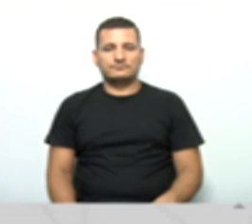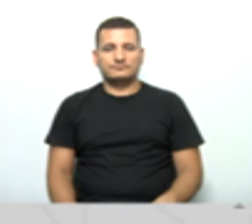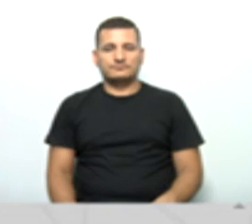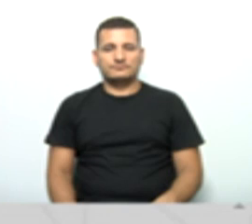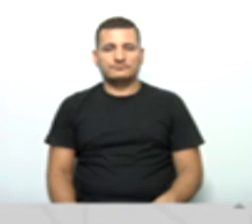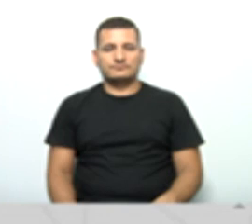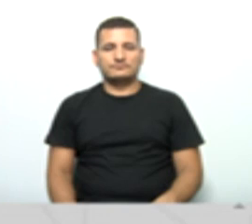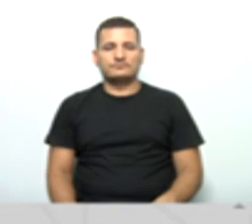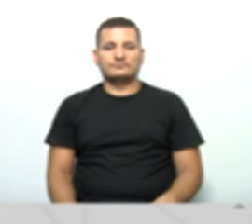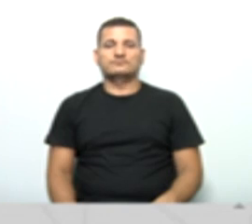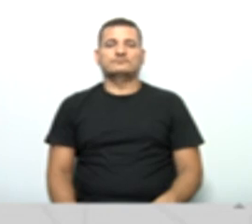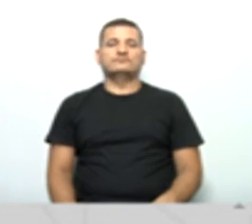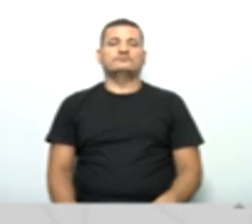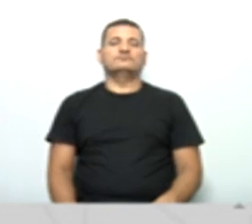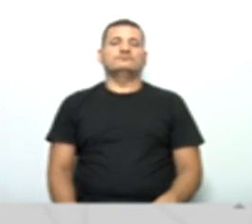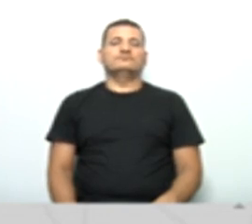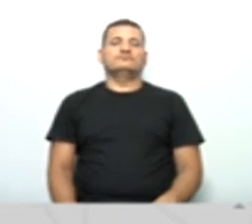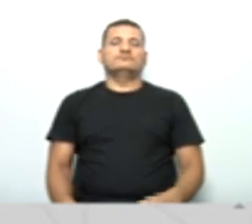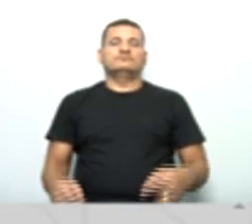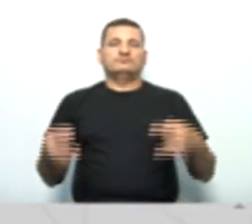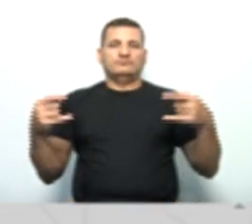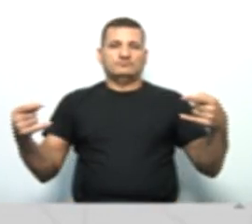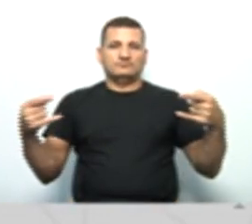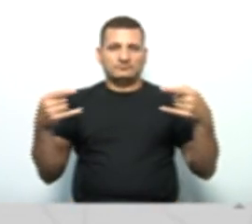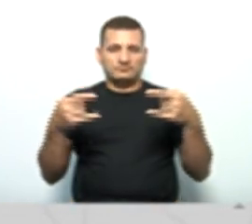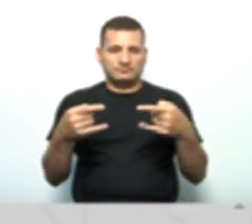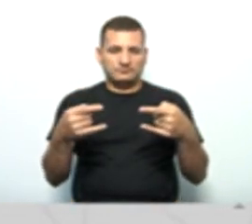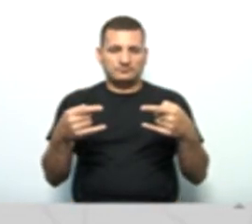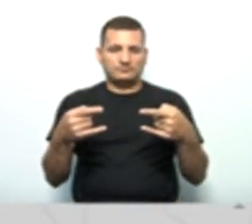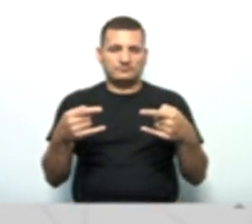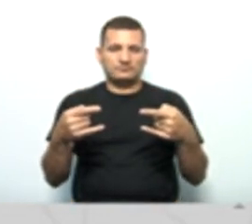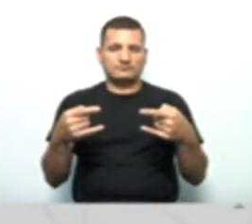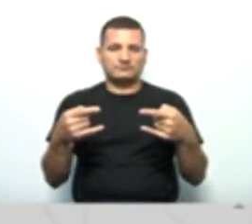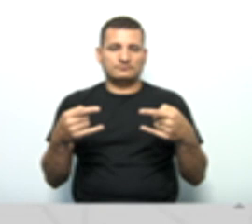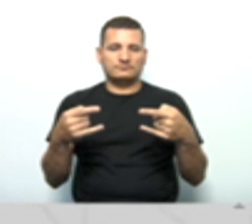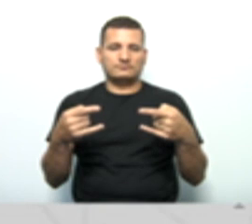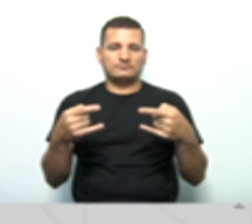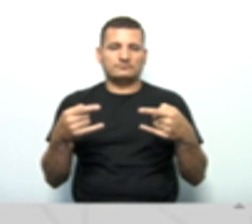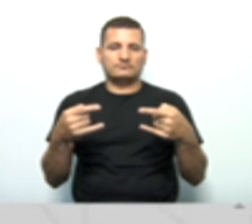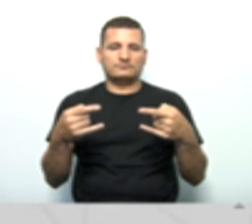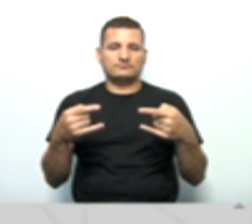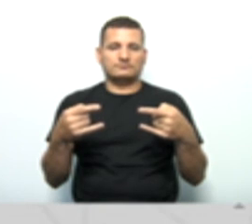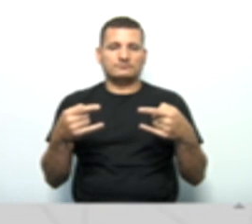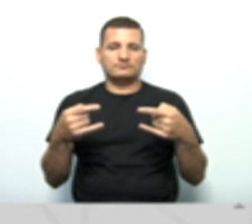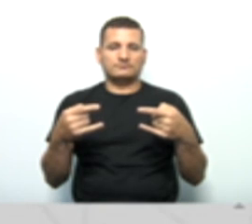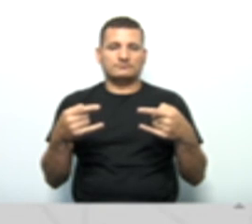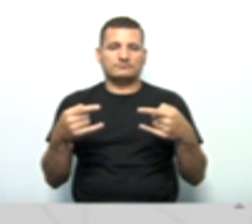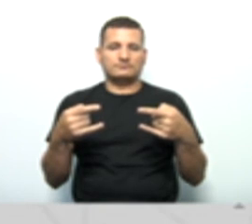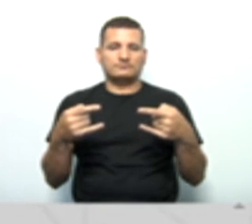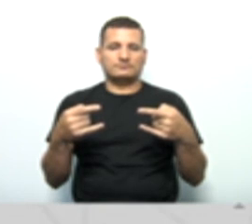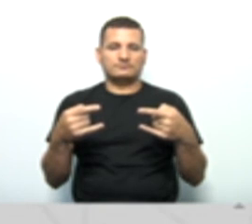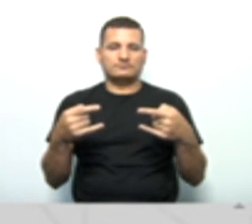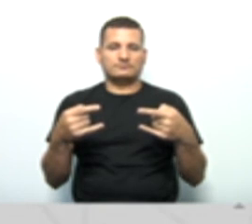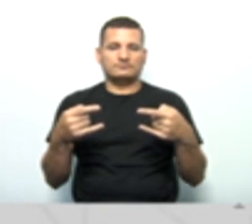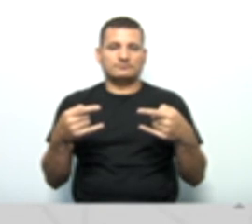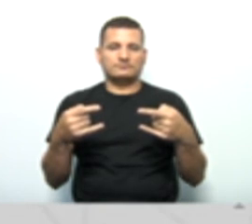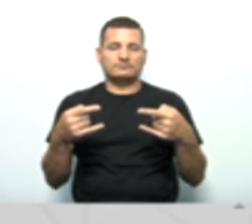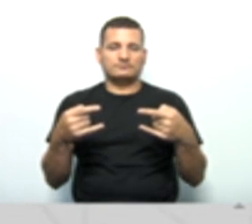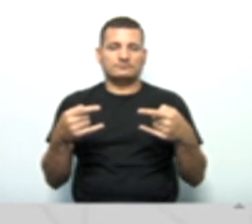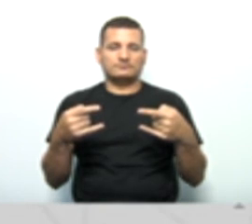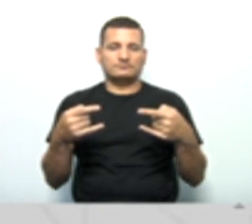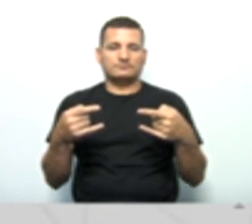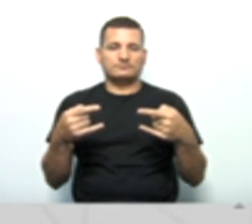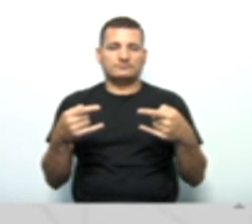duas posições, tá vendo? E aí você imprime para mim a primeira posição desse array, que é nesse caso aqui, e a